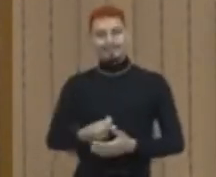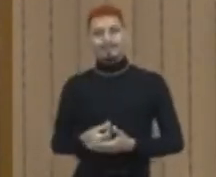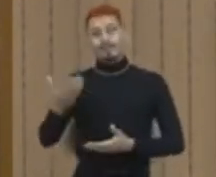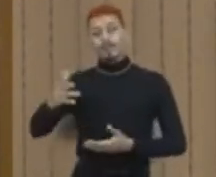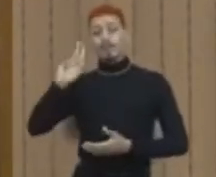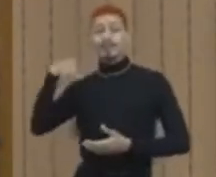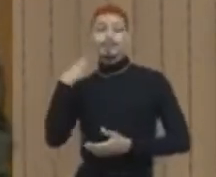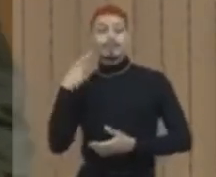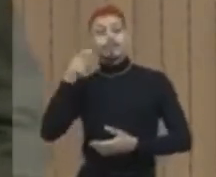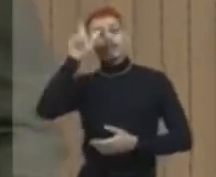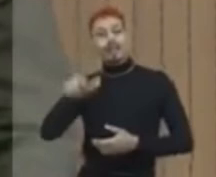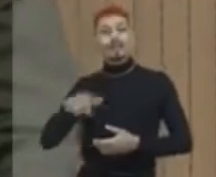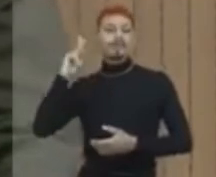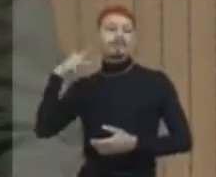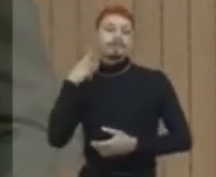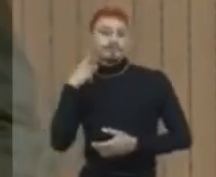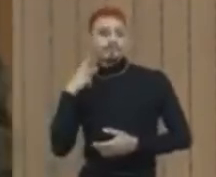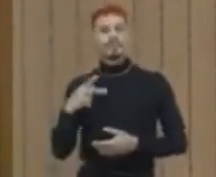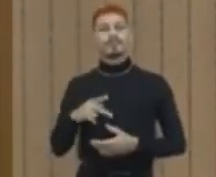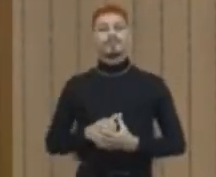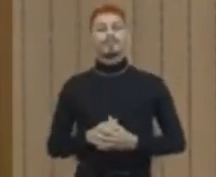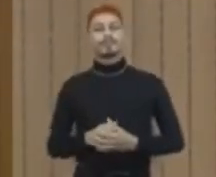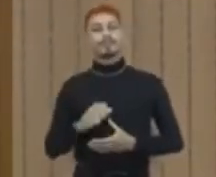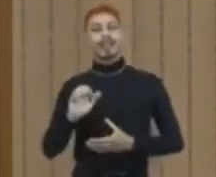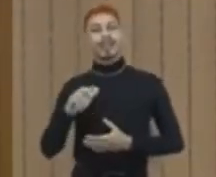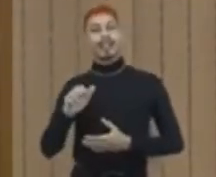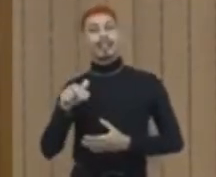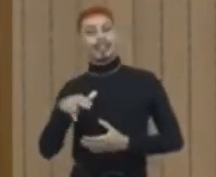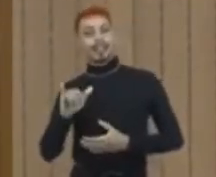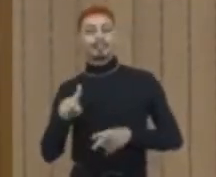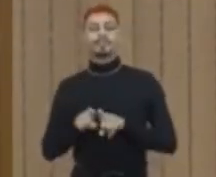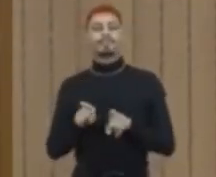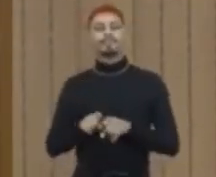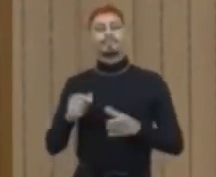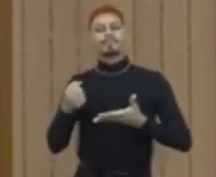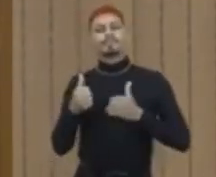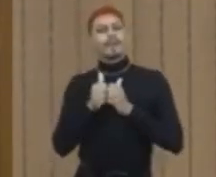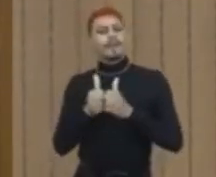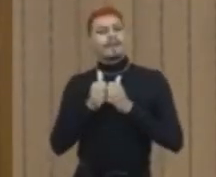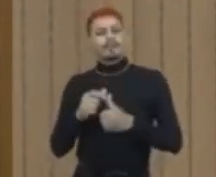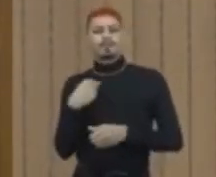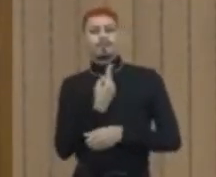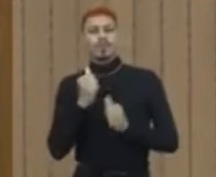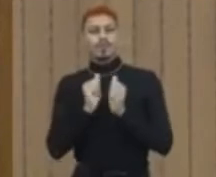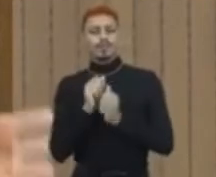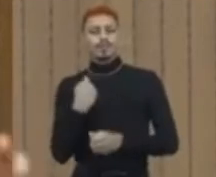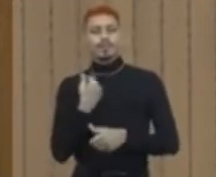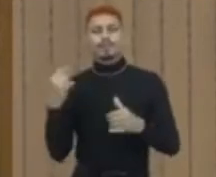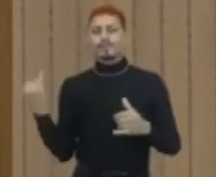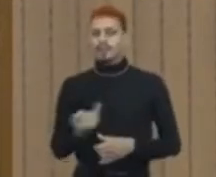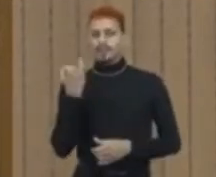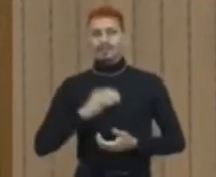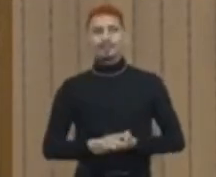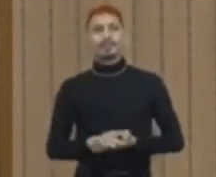procurador, subprocurador-geral Alexandre Camânio, hoje também, que foi um parceiro importante para que a obra pudesse sair. Doutora